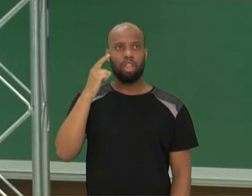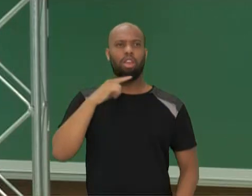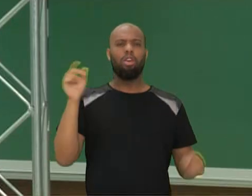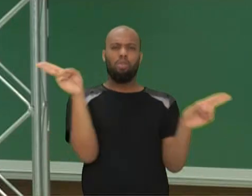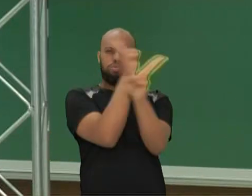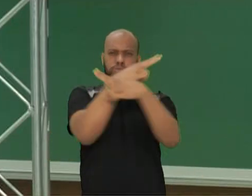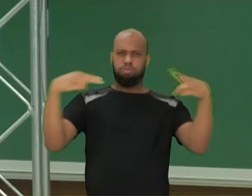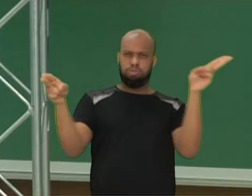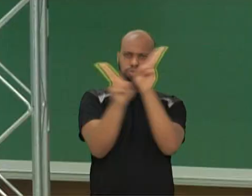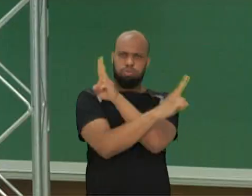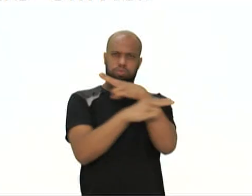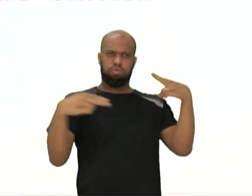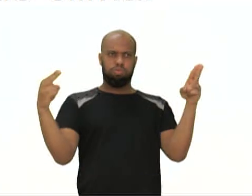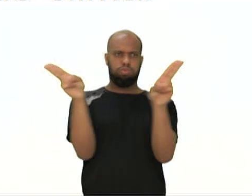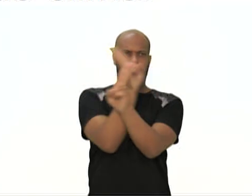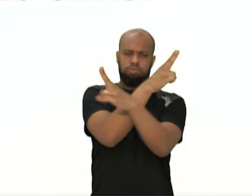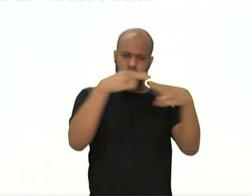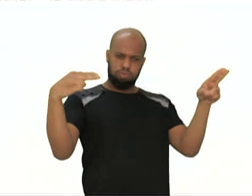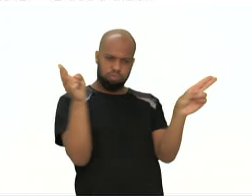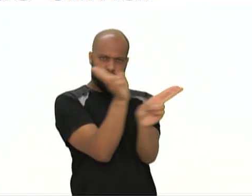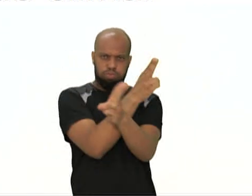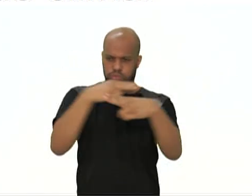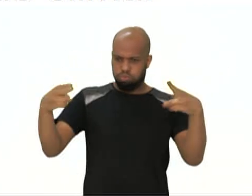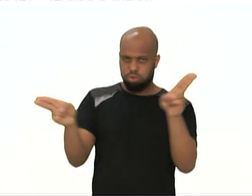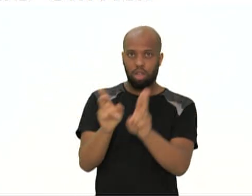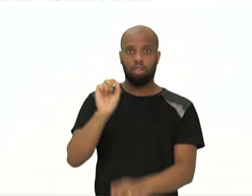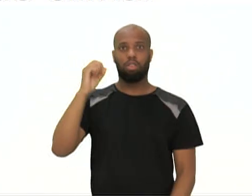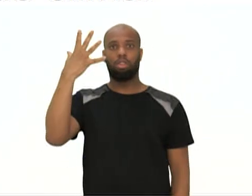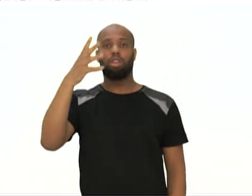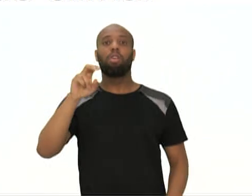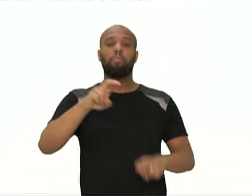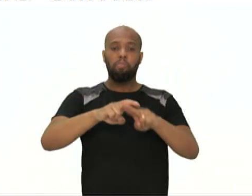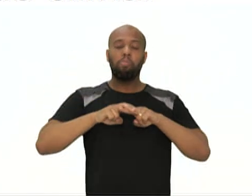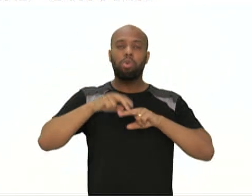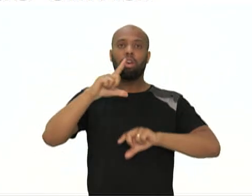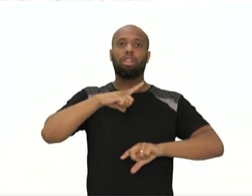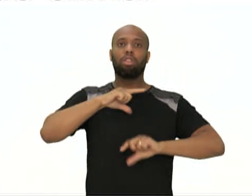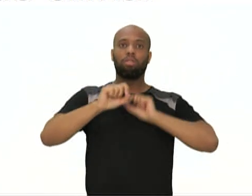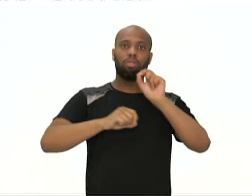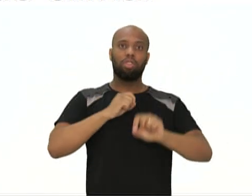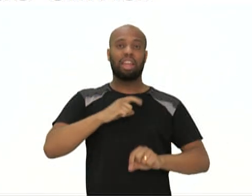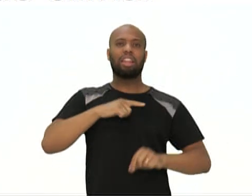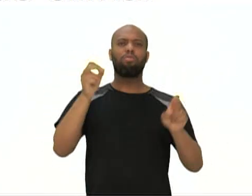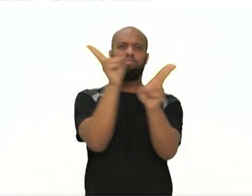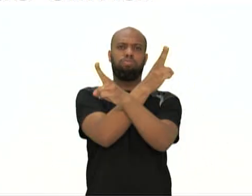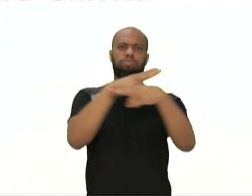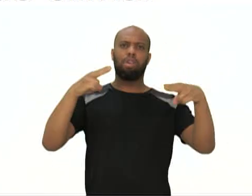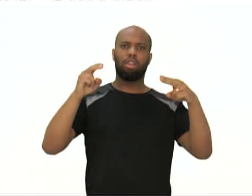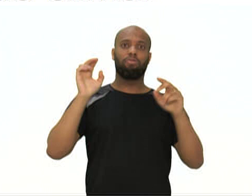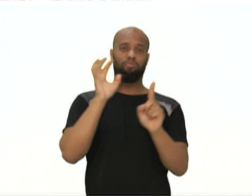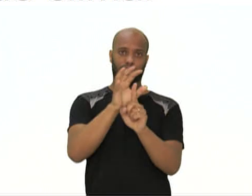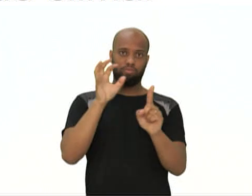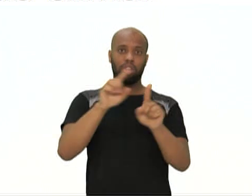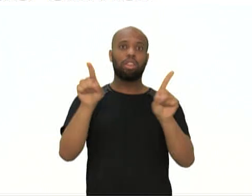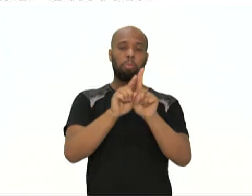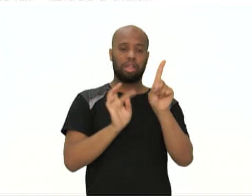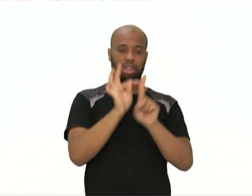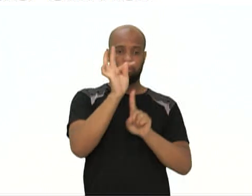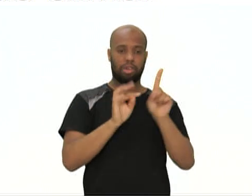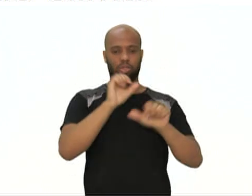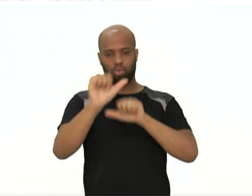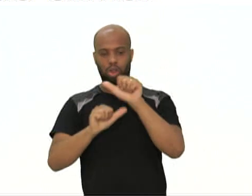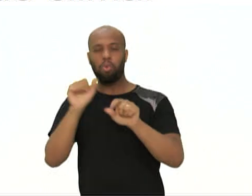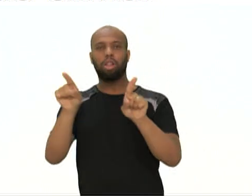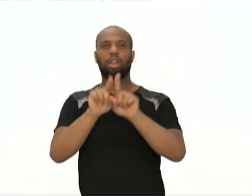ali na tela, ó, tornados e furacões, fenômenos resultantes das ações dos ventos, das variações da temperatura e